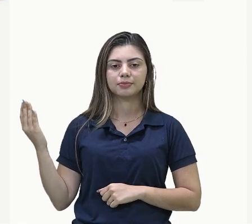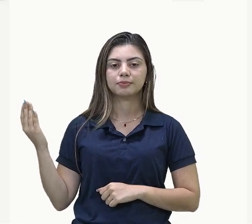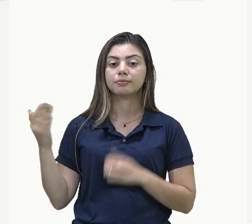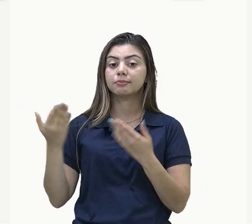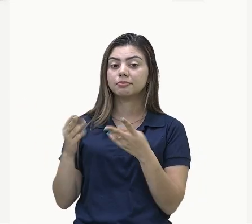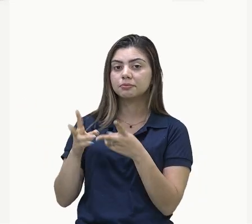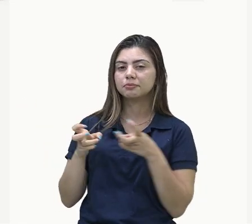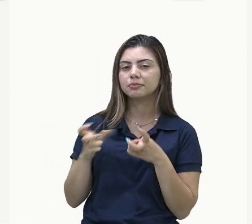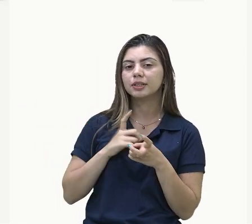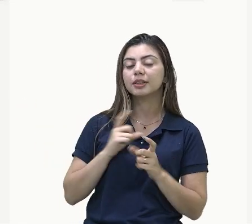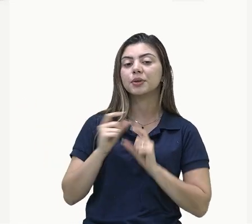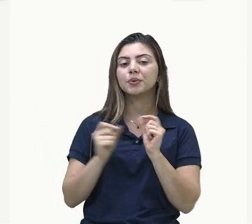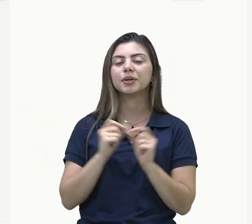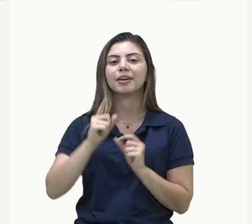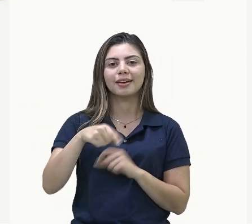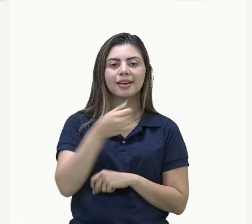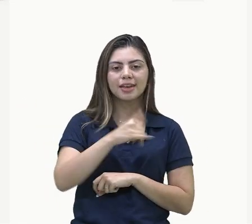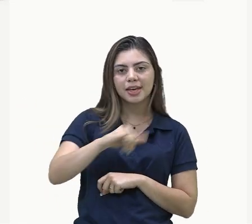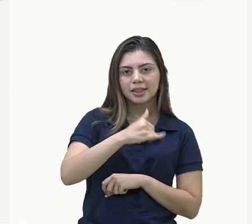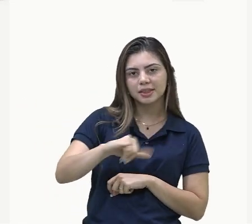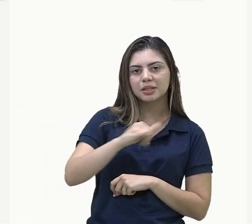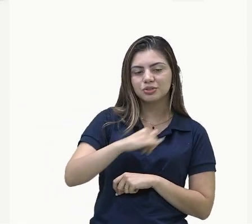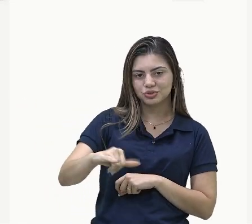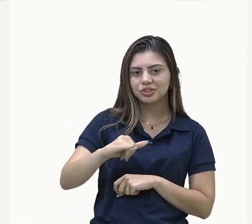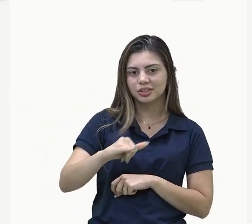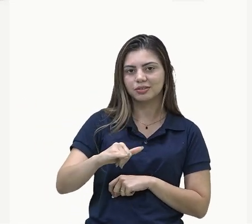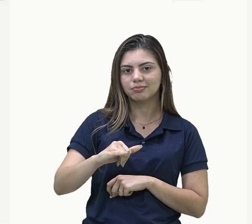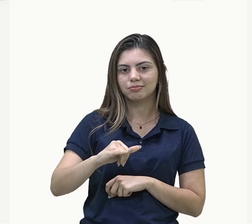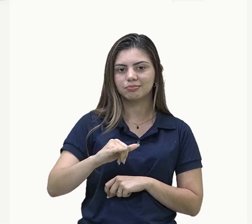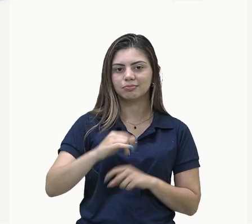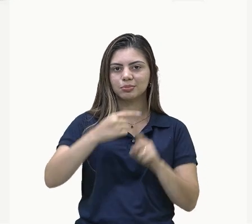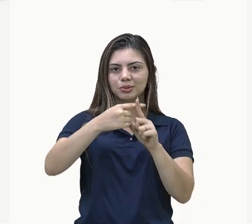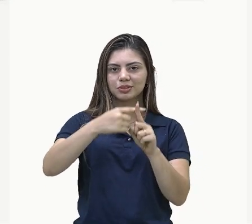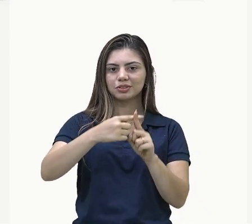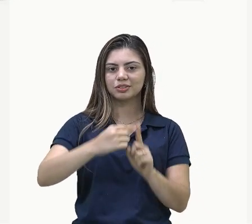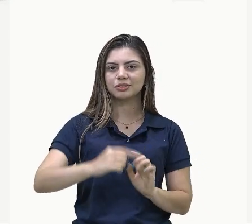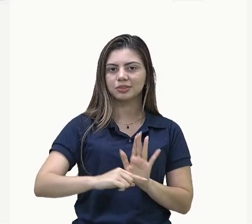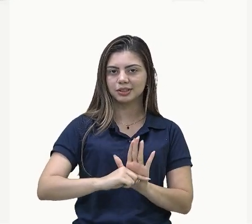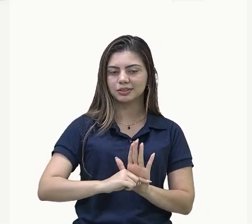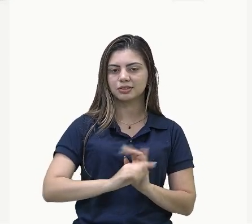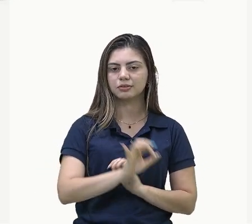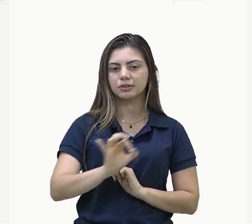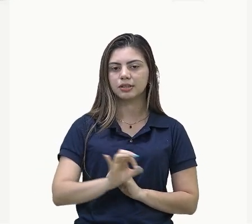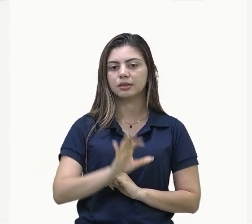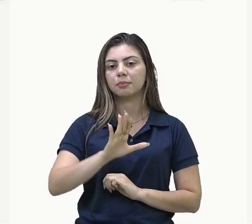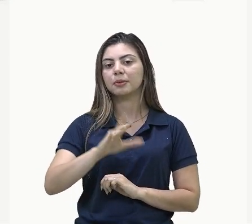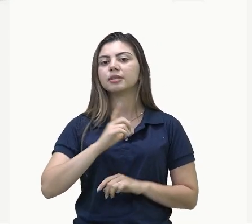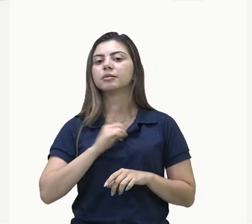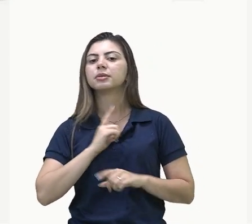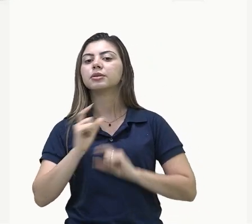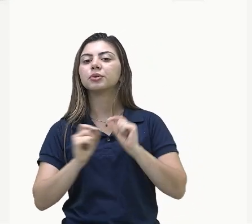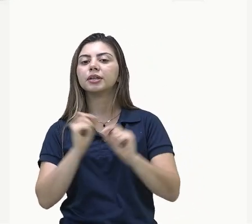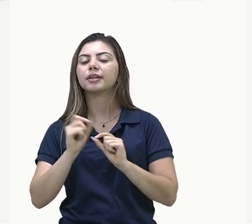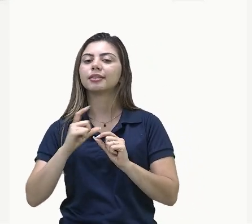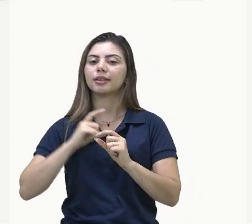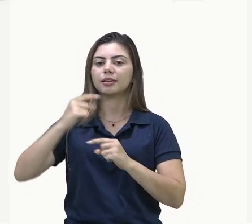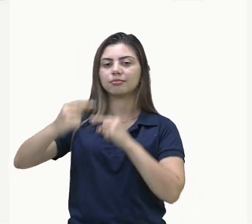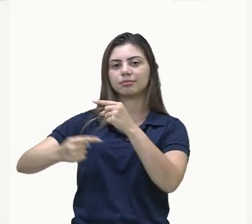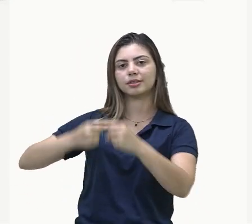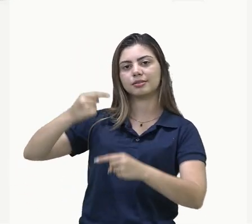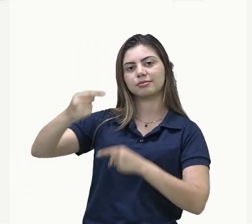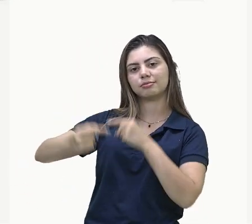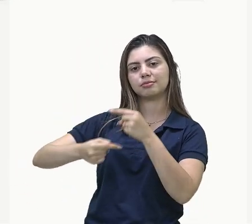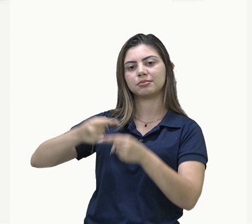Observem aí que eu tenho a fonte de energia e tenho, neste caso, os receptores elétricos.